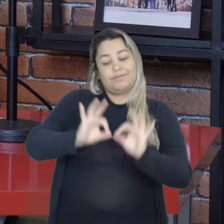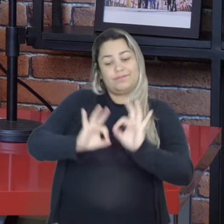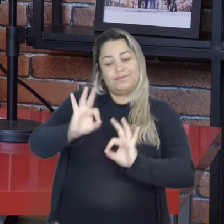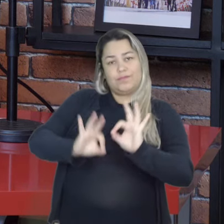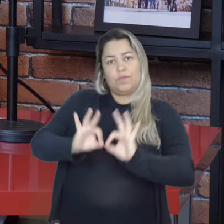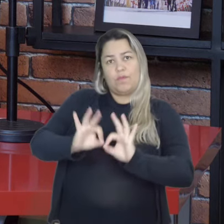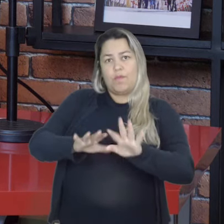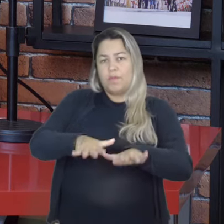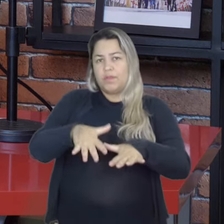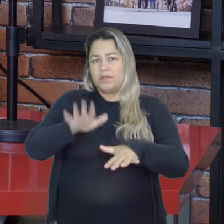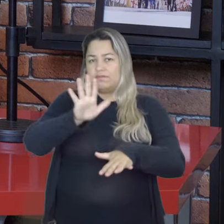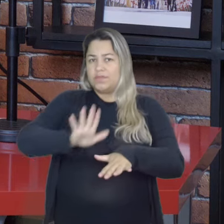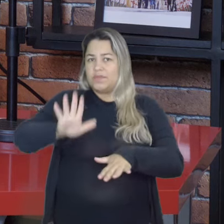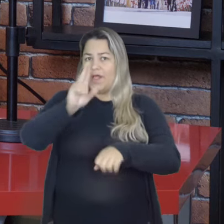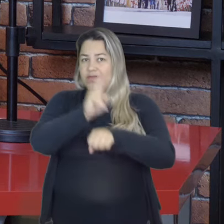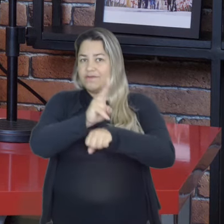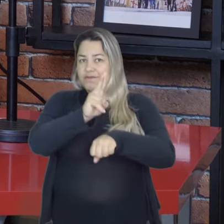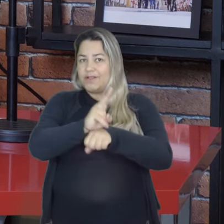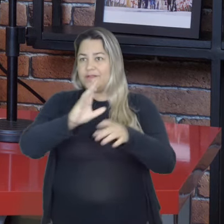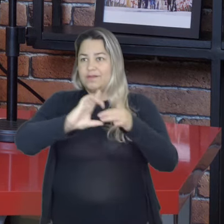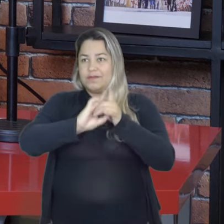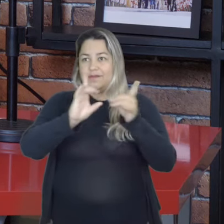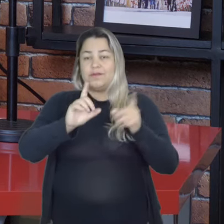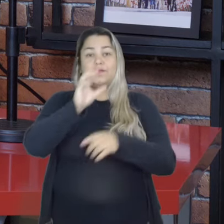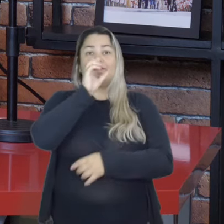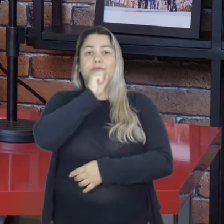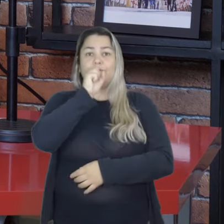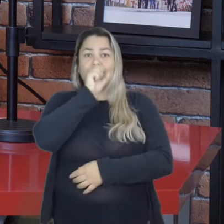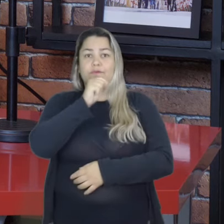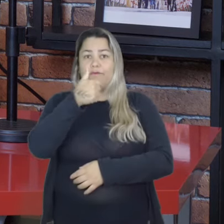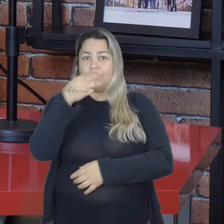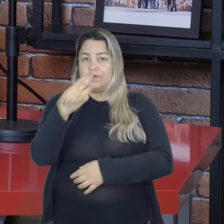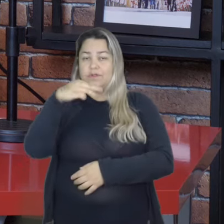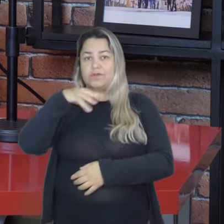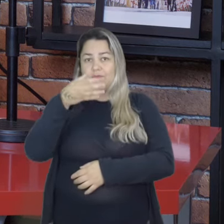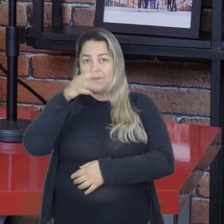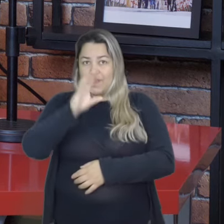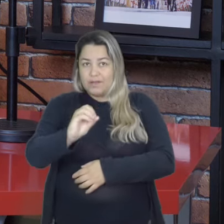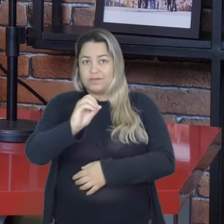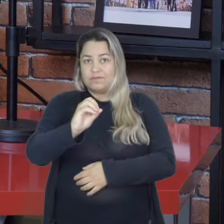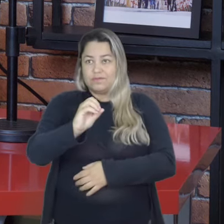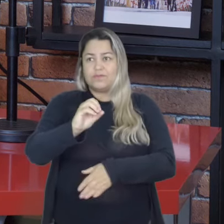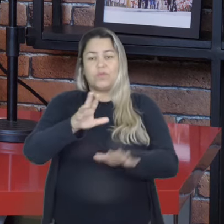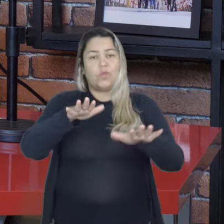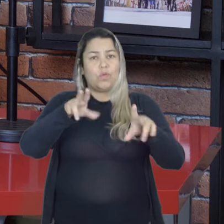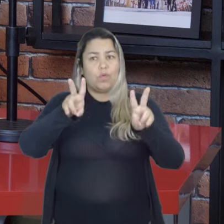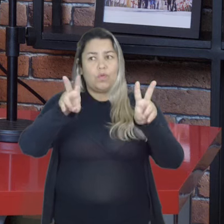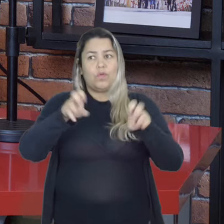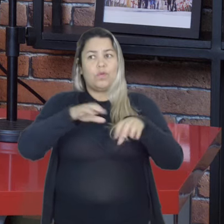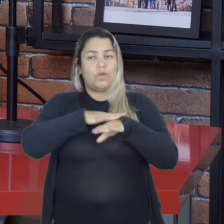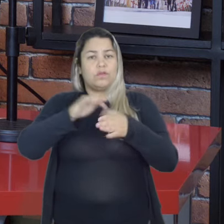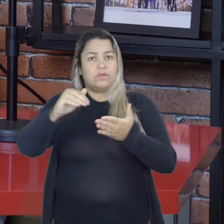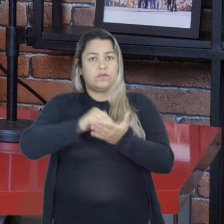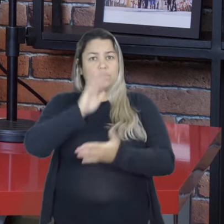E o PT está preparando uma mobilização nacional em defesa da democracia para este sábado, dia 23 de março. Os atos foram